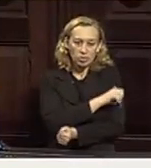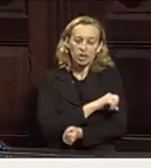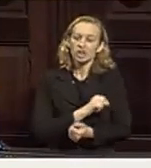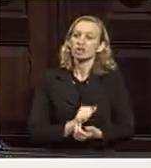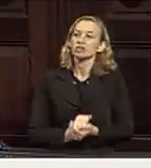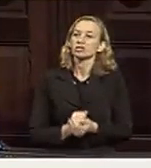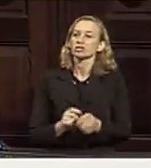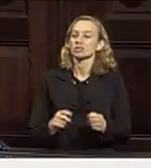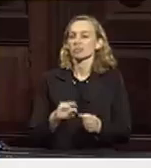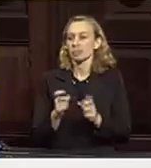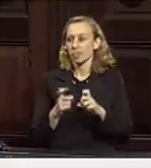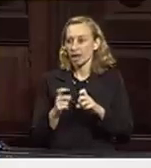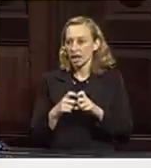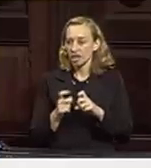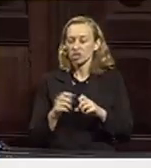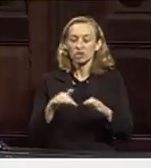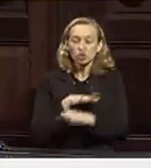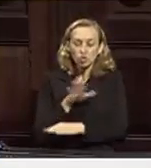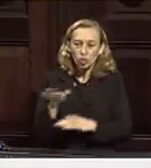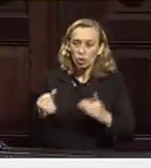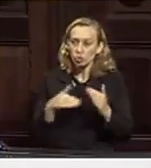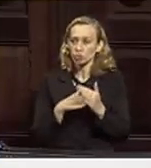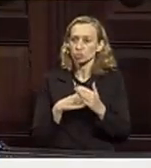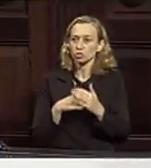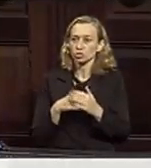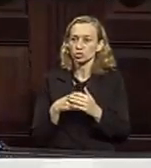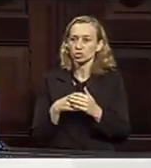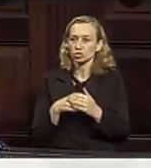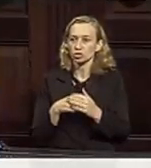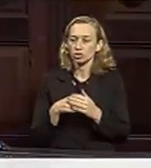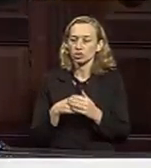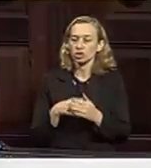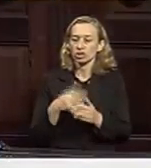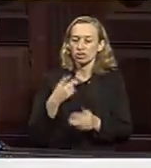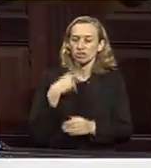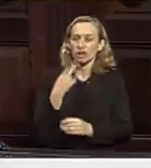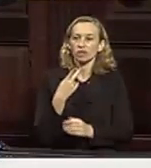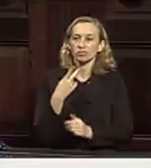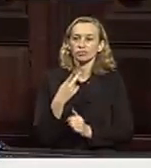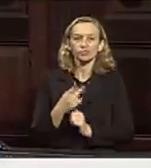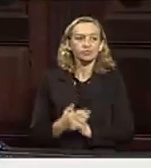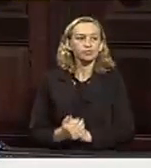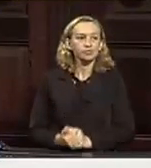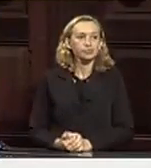auxiliares, médicos, todos. E digo mais,